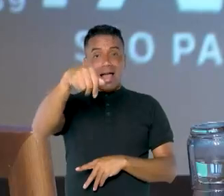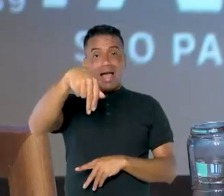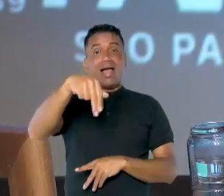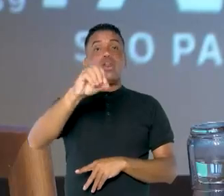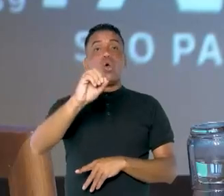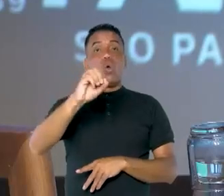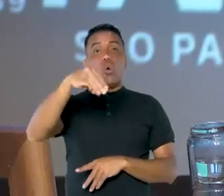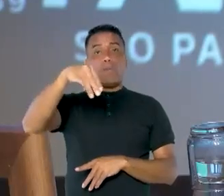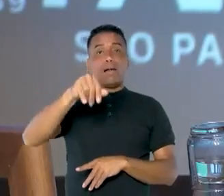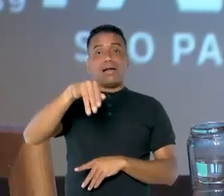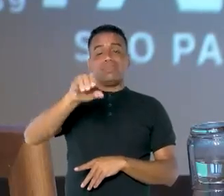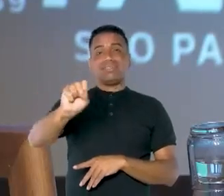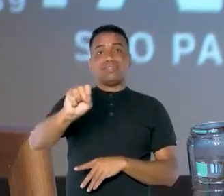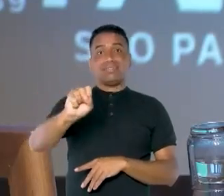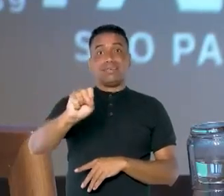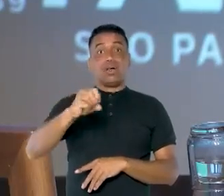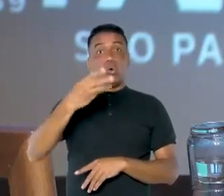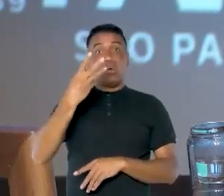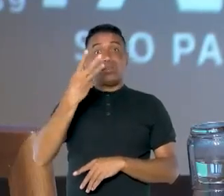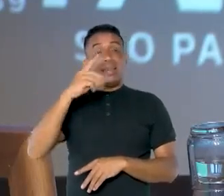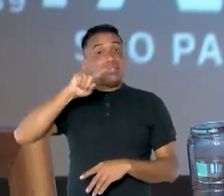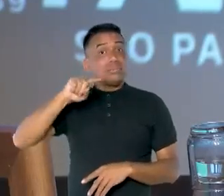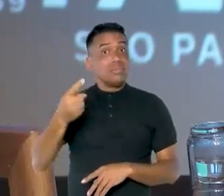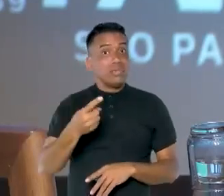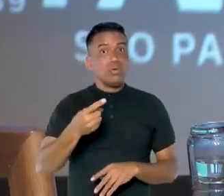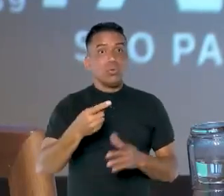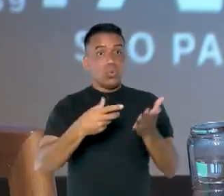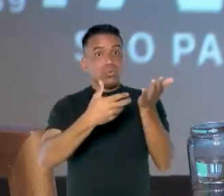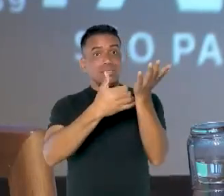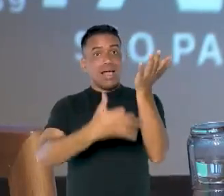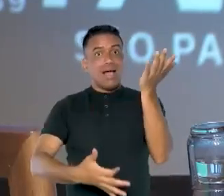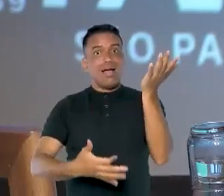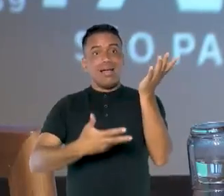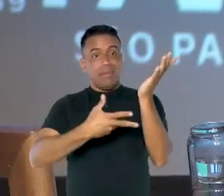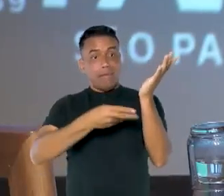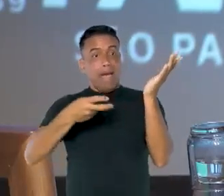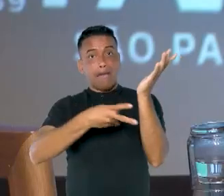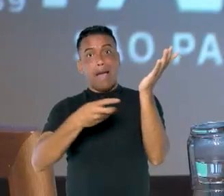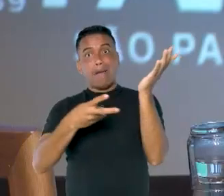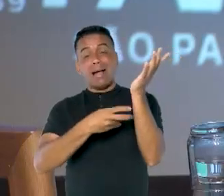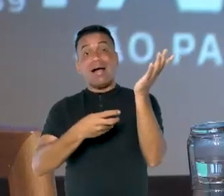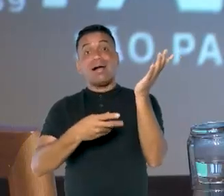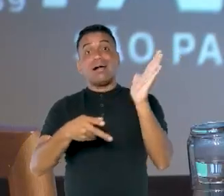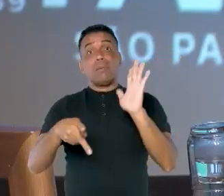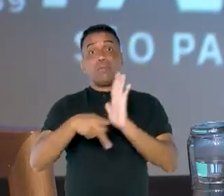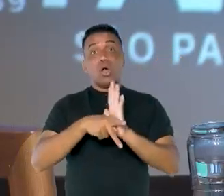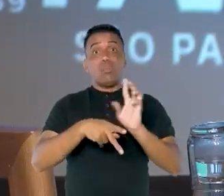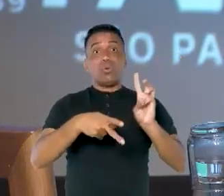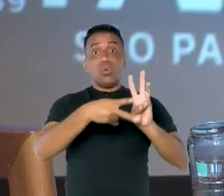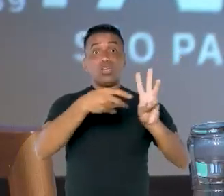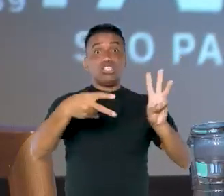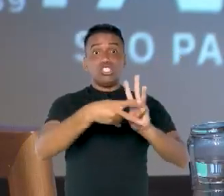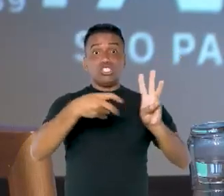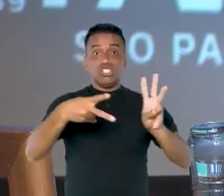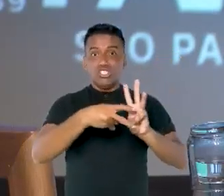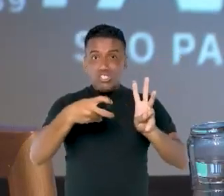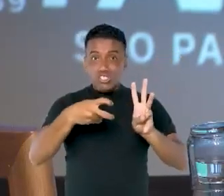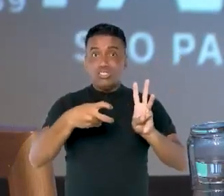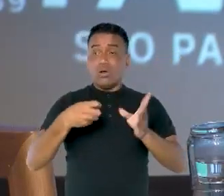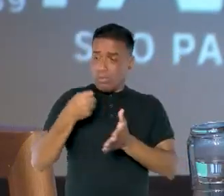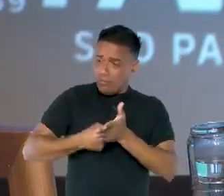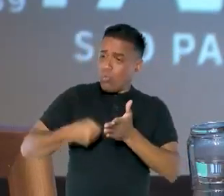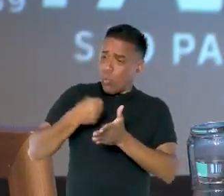3.000 amostras de sangue Yanomami. Então, houve uma luta também feita